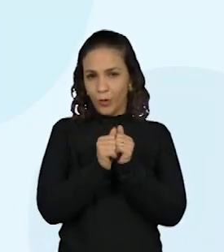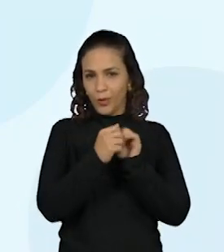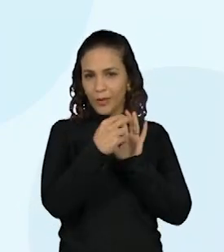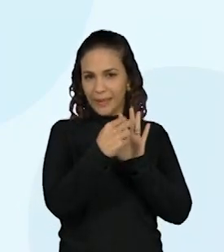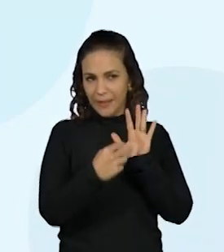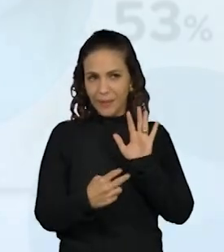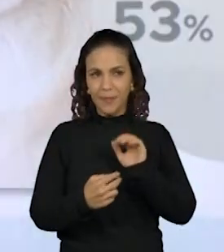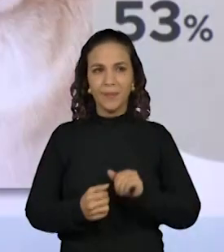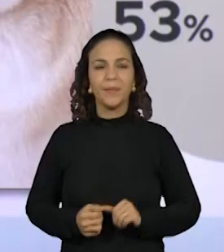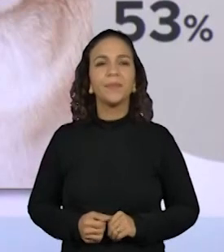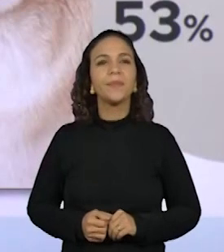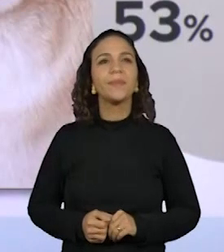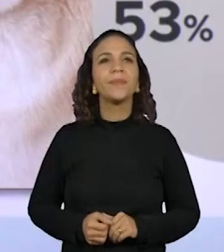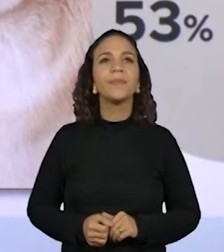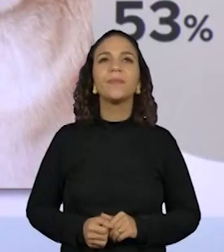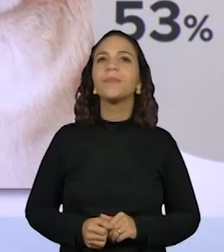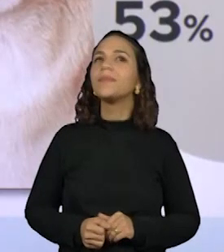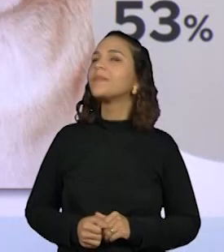juntos?